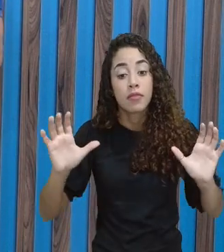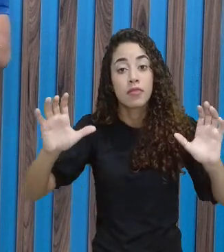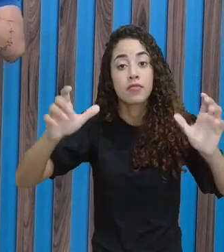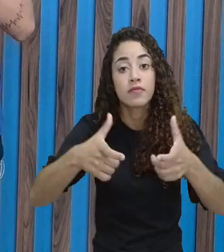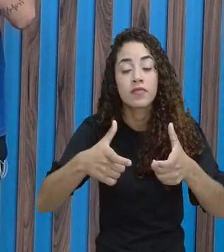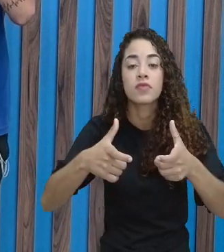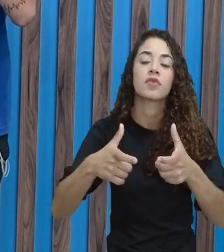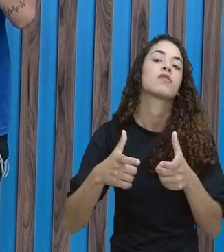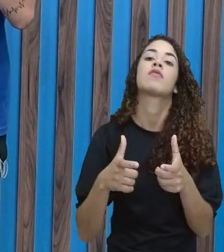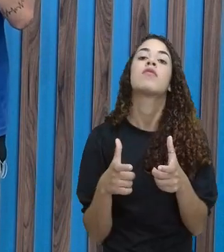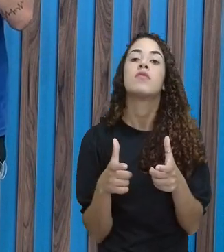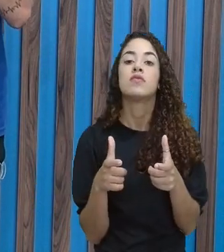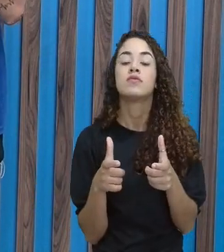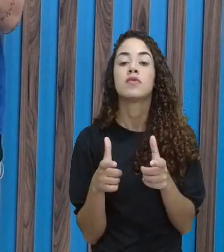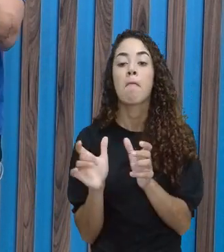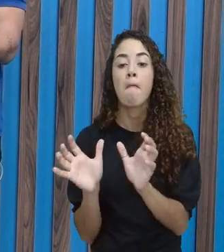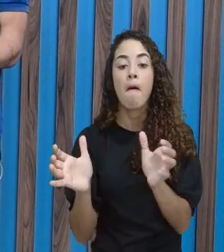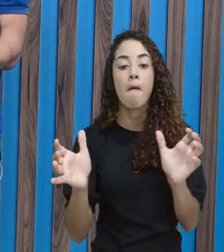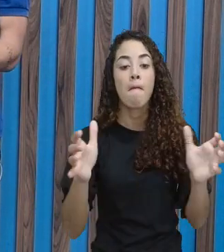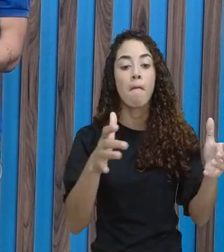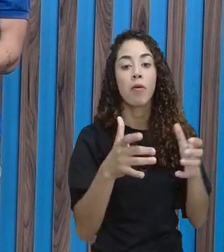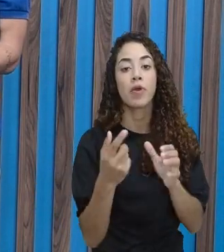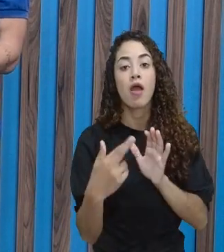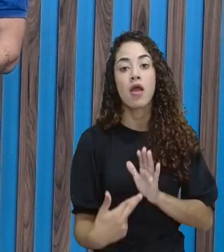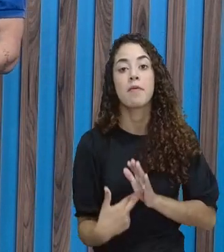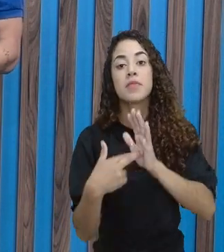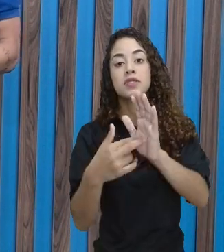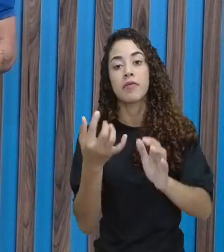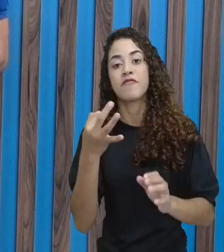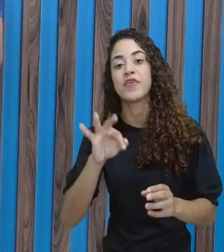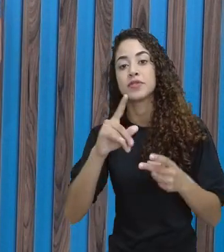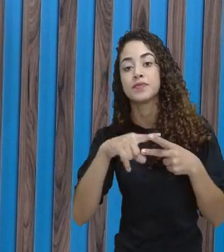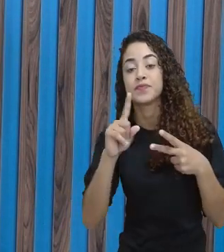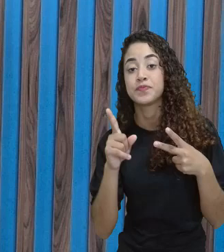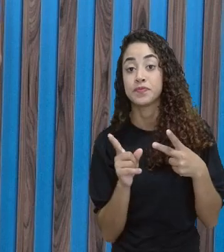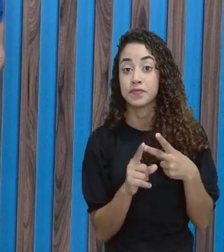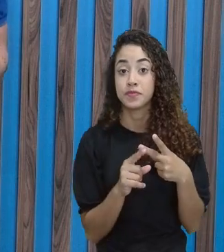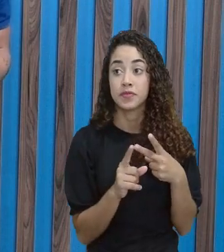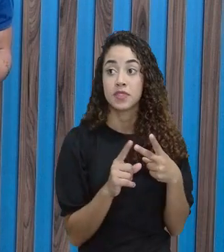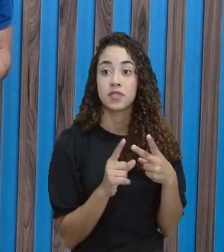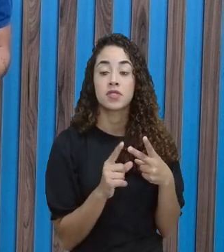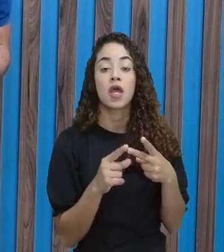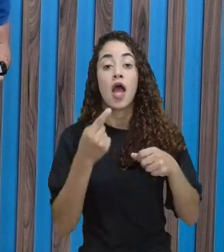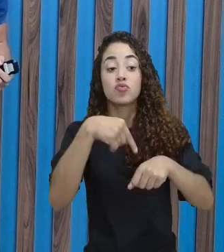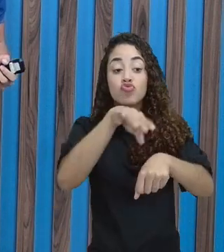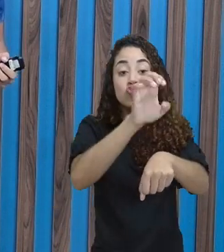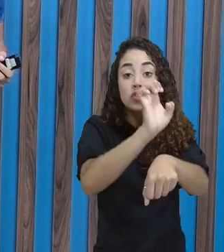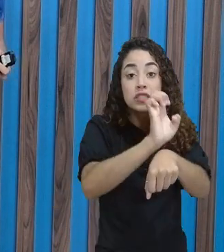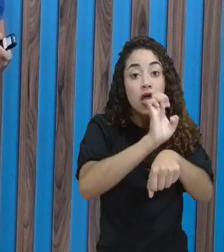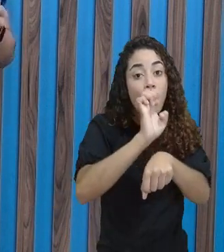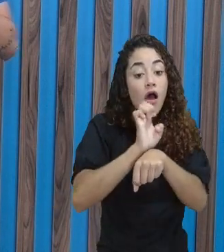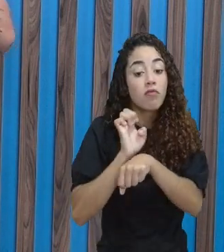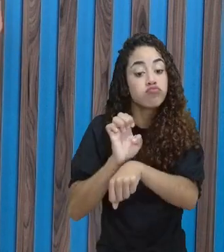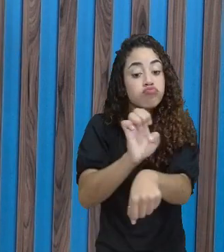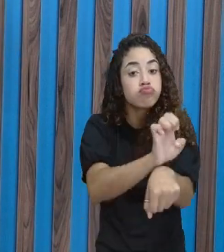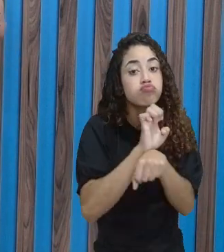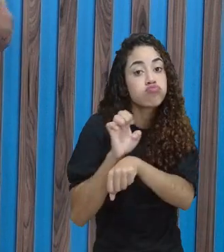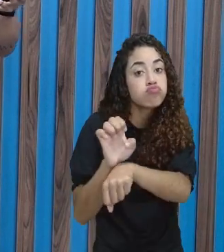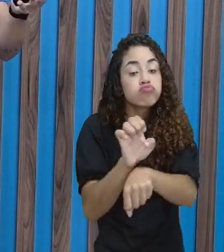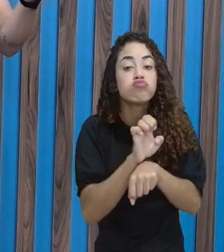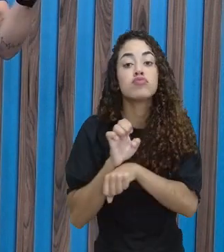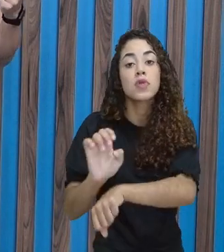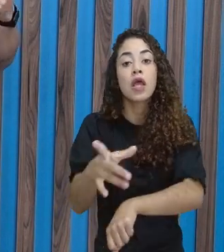aí são representados por essas federações. E aí, os estados, né? Cada